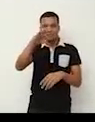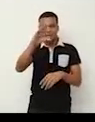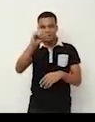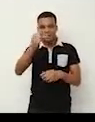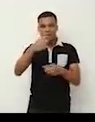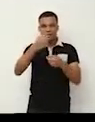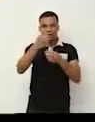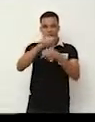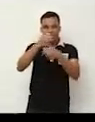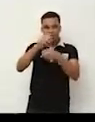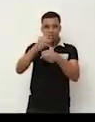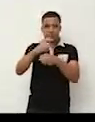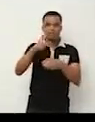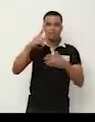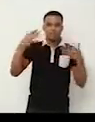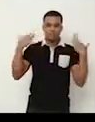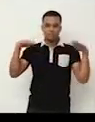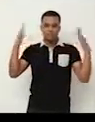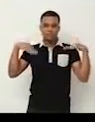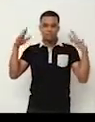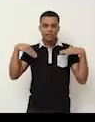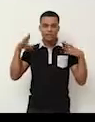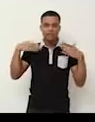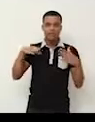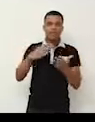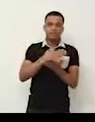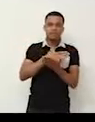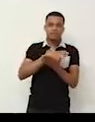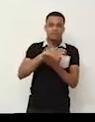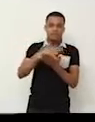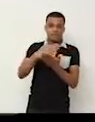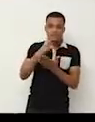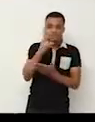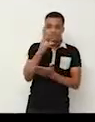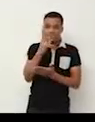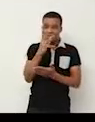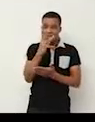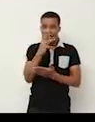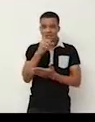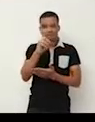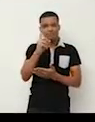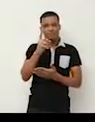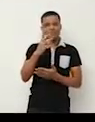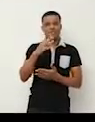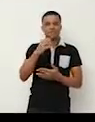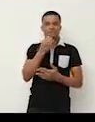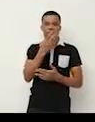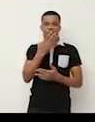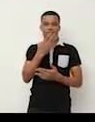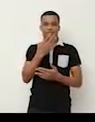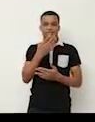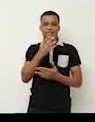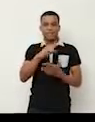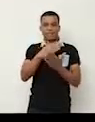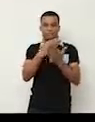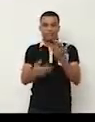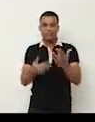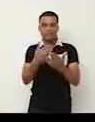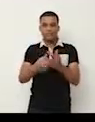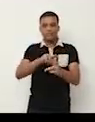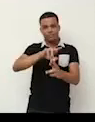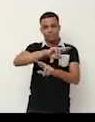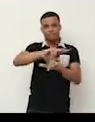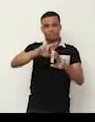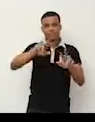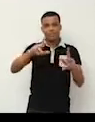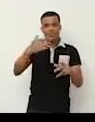A obra do Parque Linear, tão esperada, caminhava a passos lentos e não passou no teste, desmoronando parte da